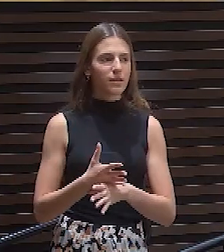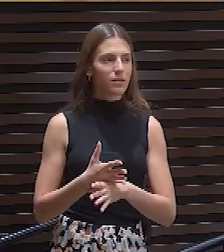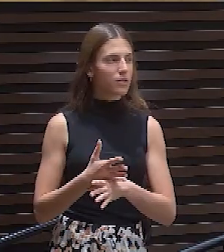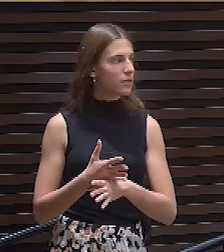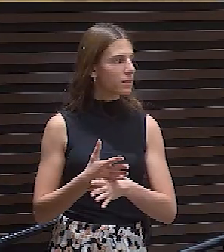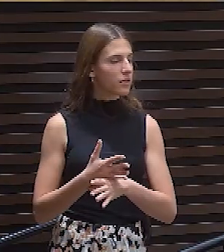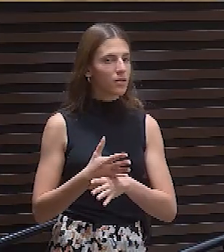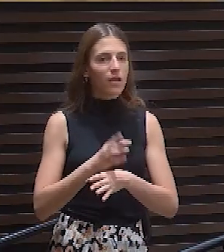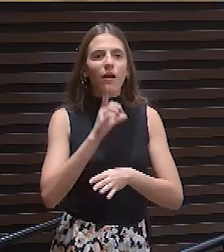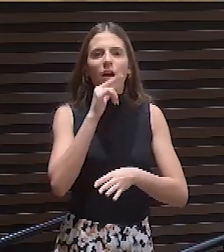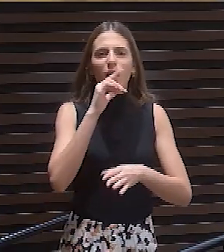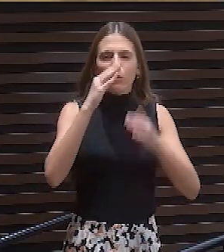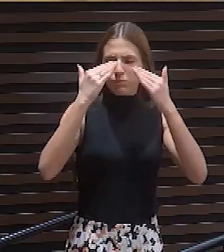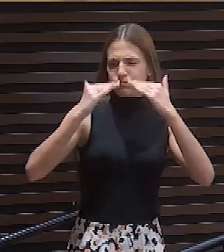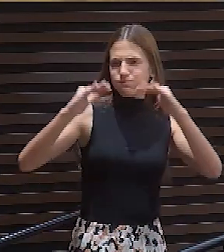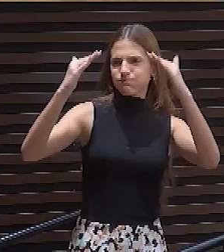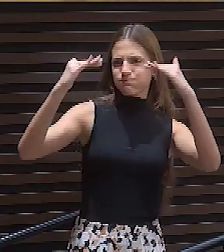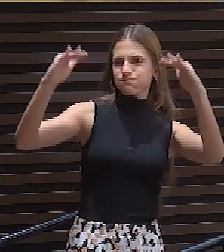acima do nível.